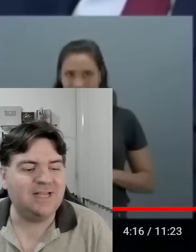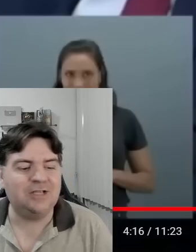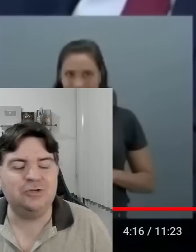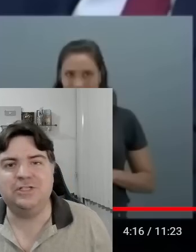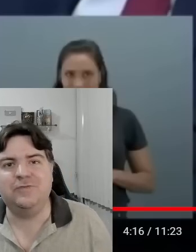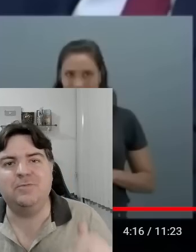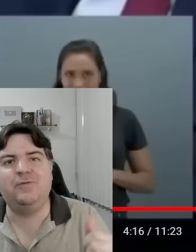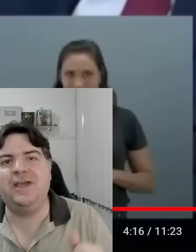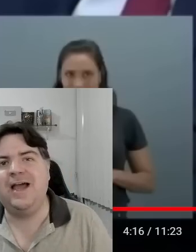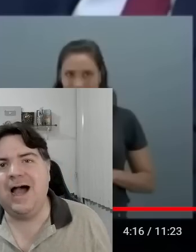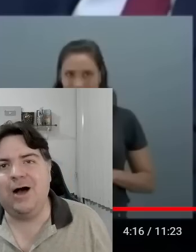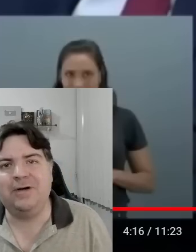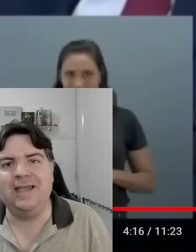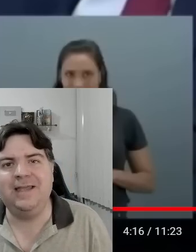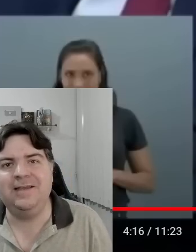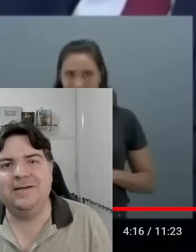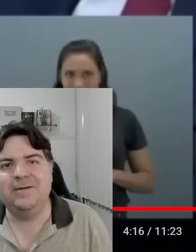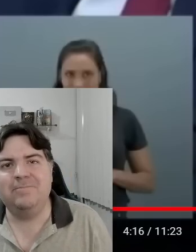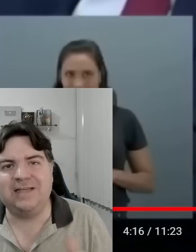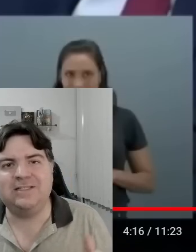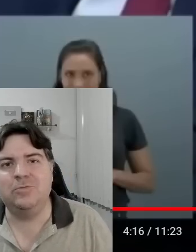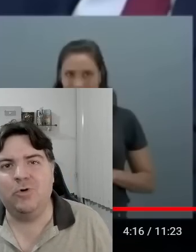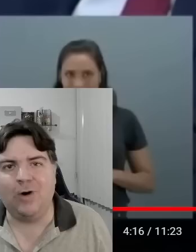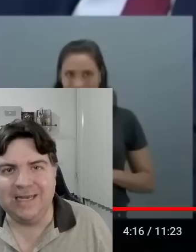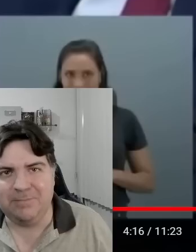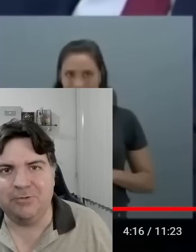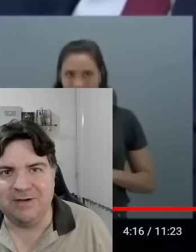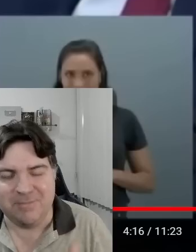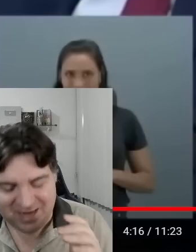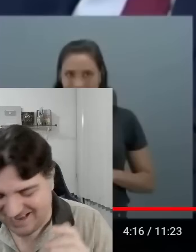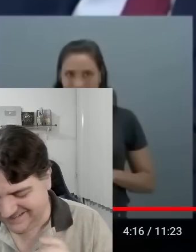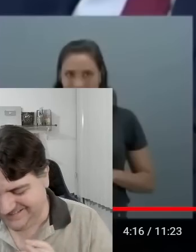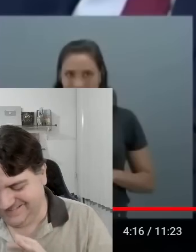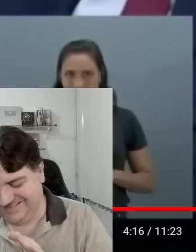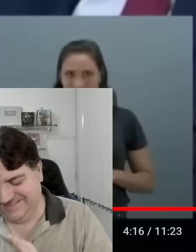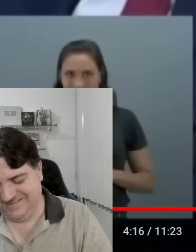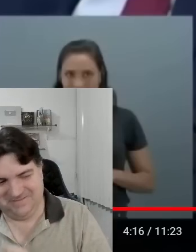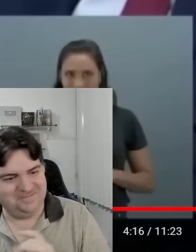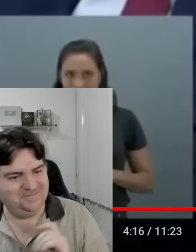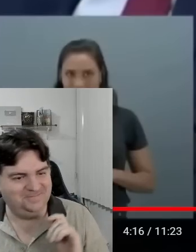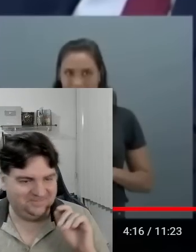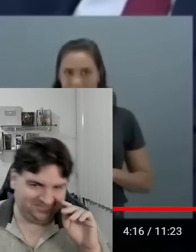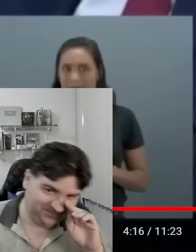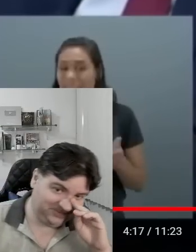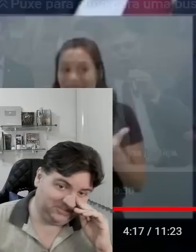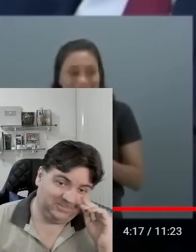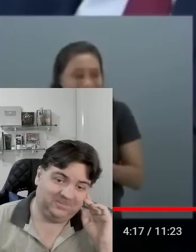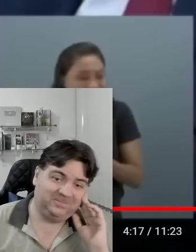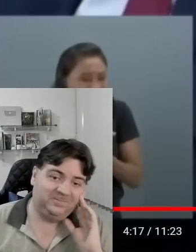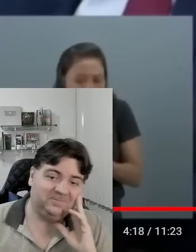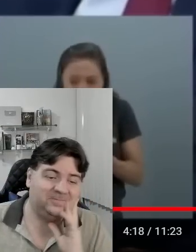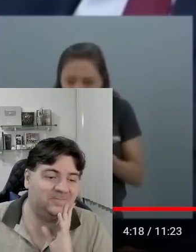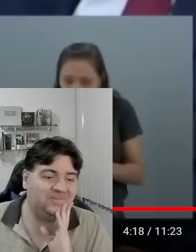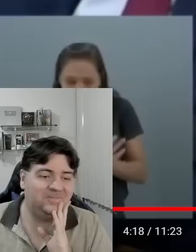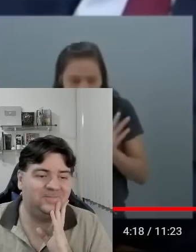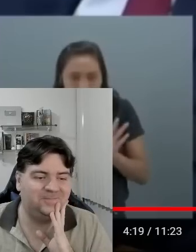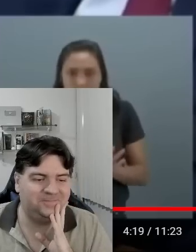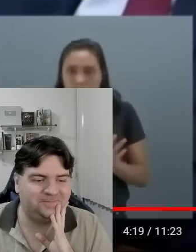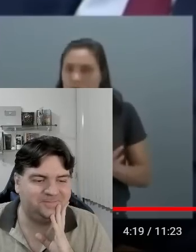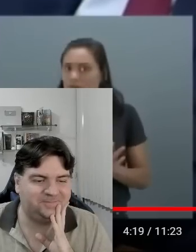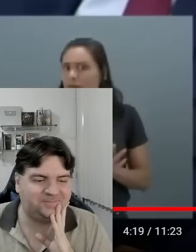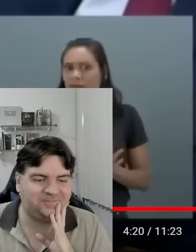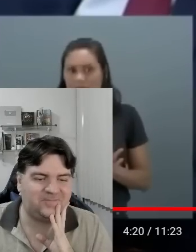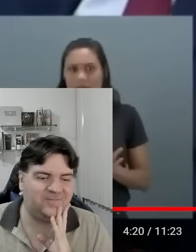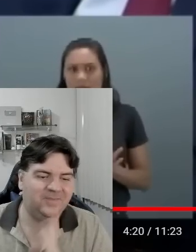lidar com os negacionistas. Vamos ver alguém passando muro a limpo, né? Vamos lá. Fica esses atentados